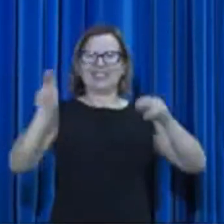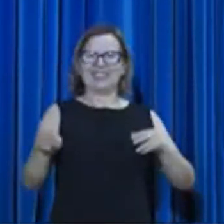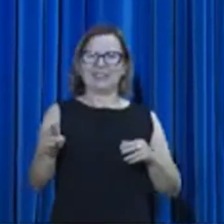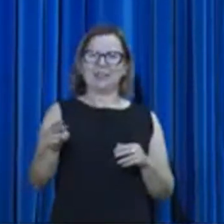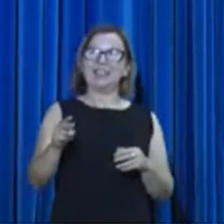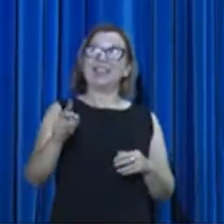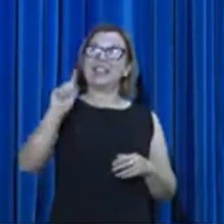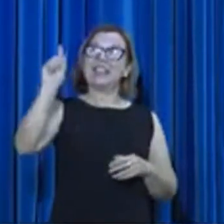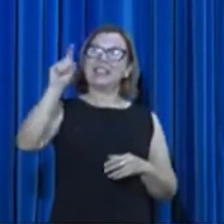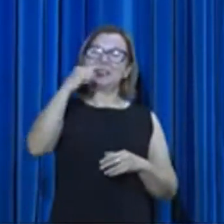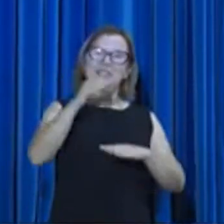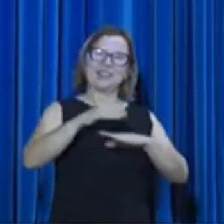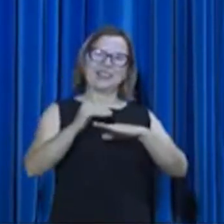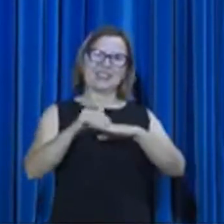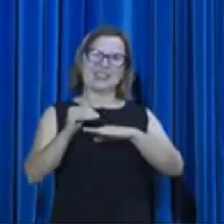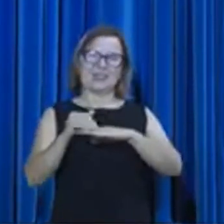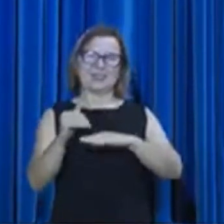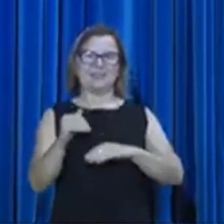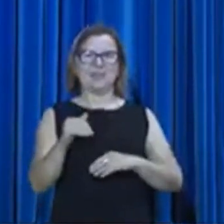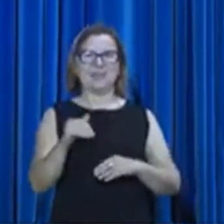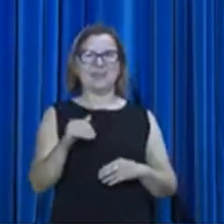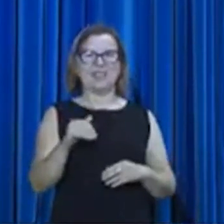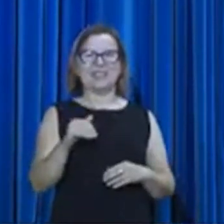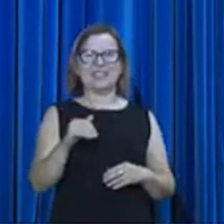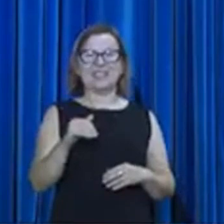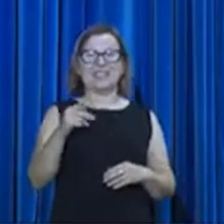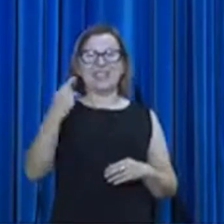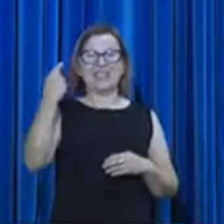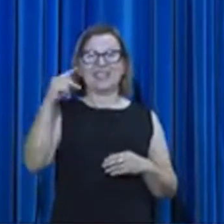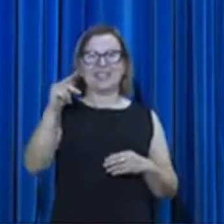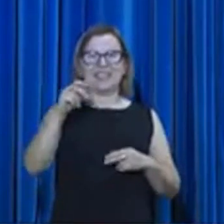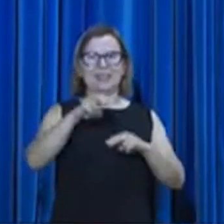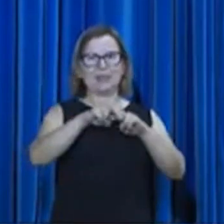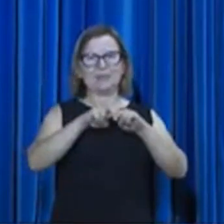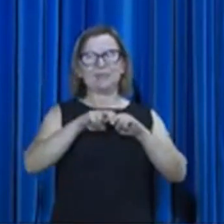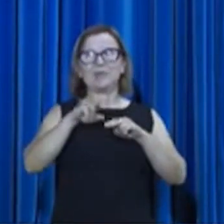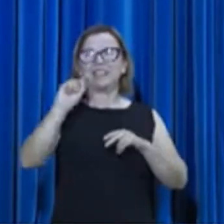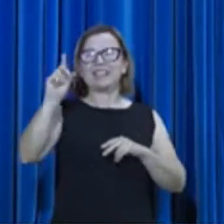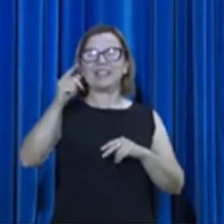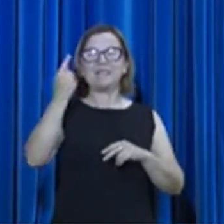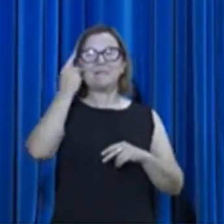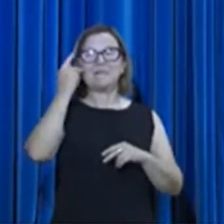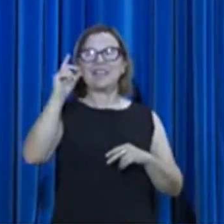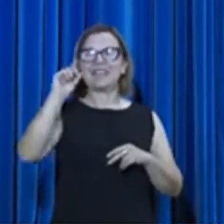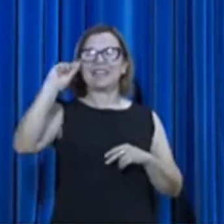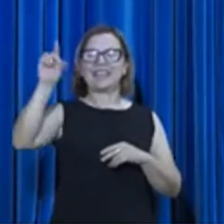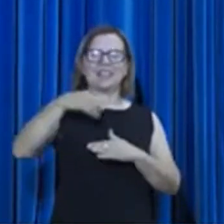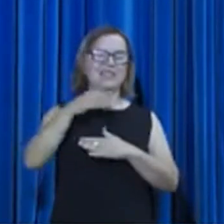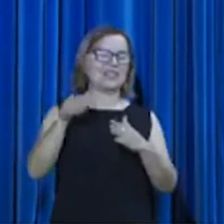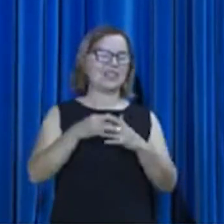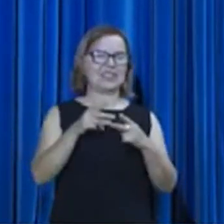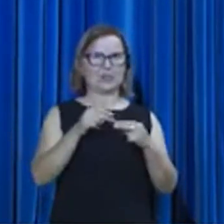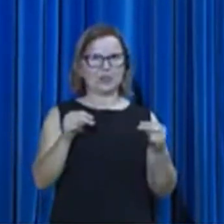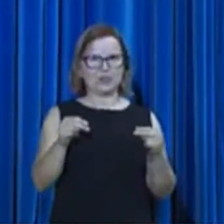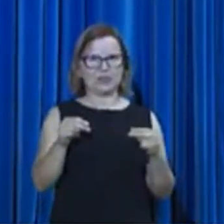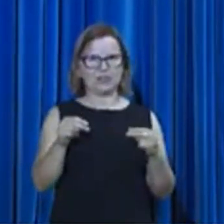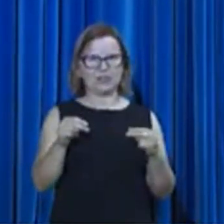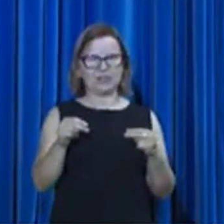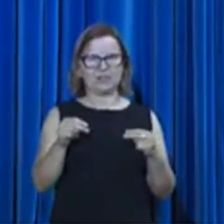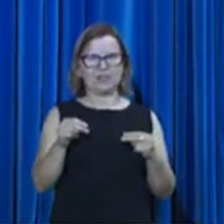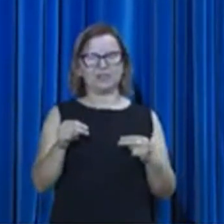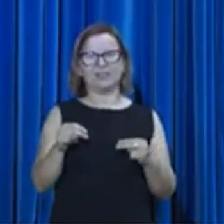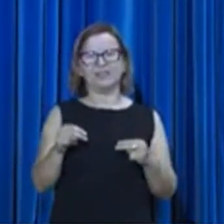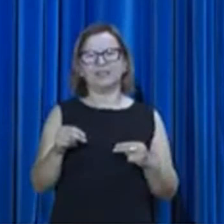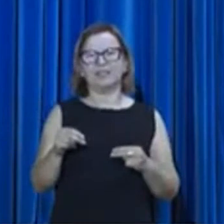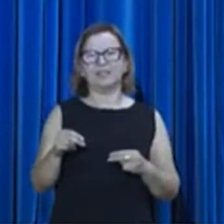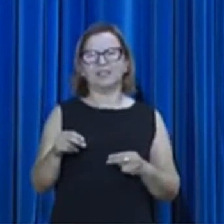é dele, por meio dele, para Ele, o que eu estou reivindicando como meu, como